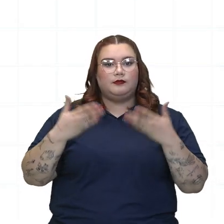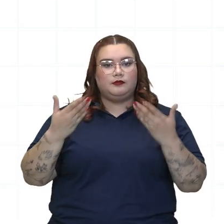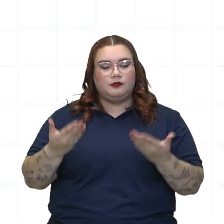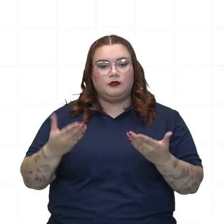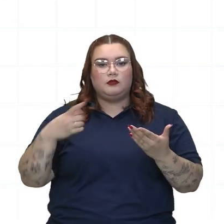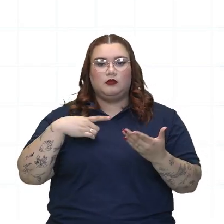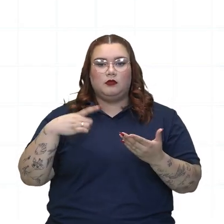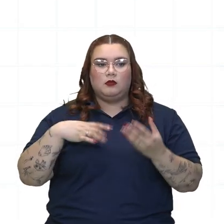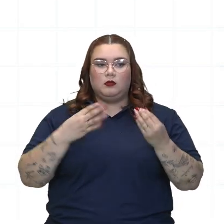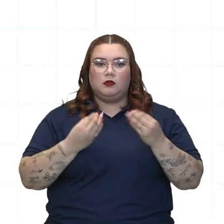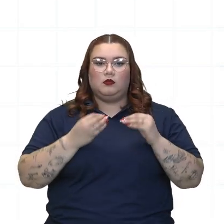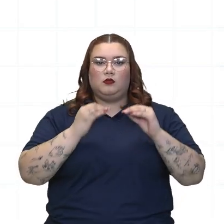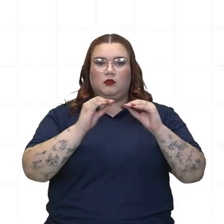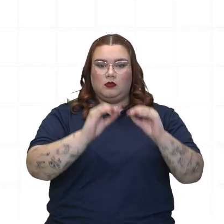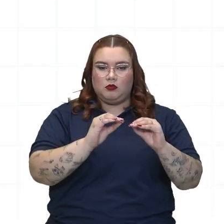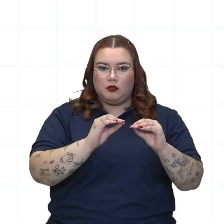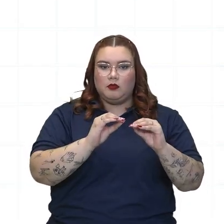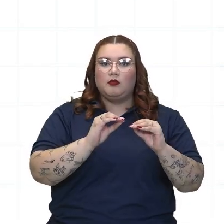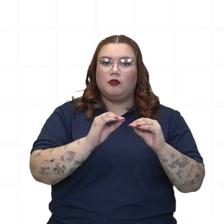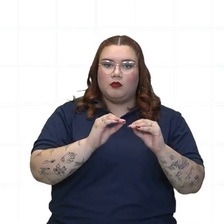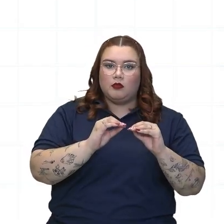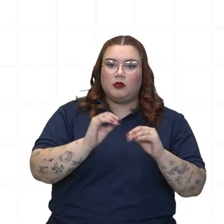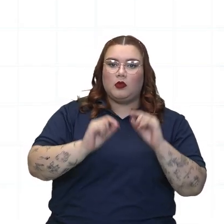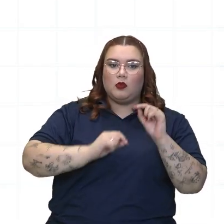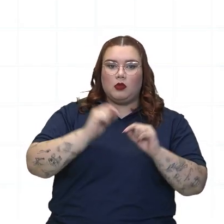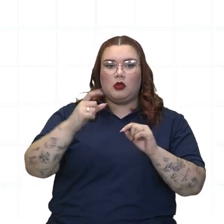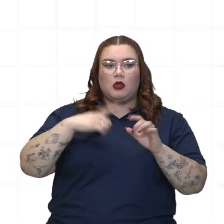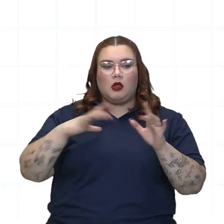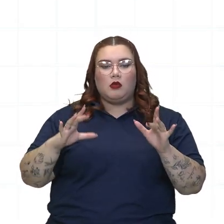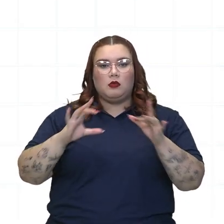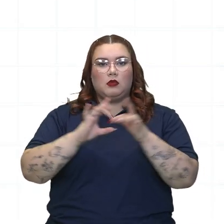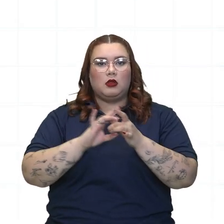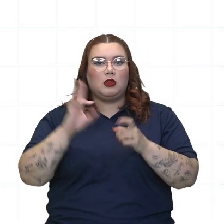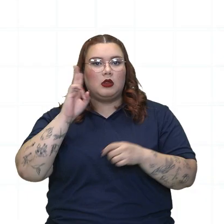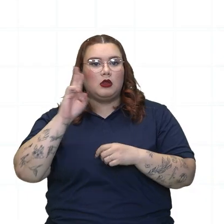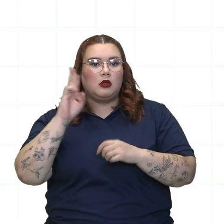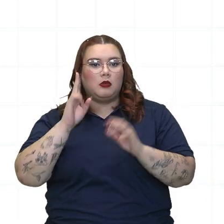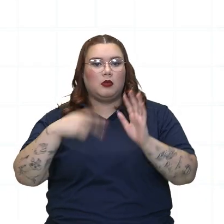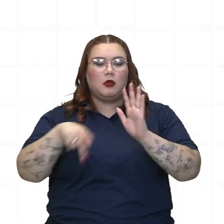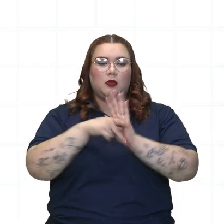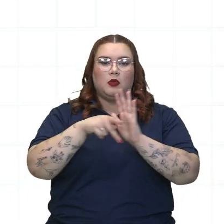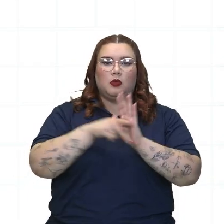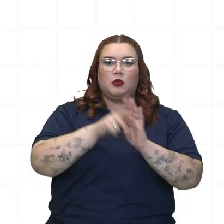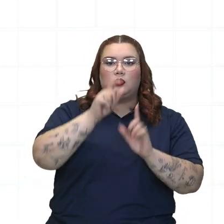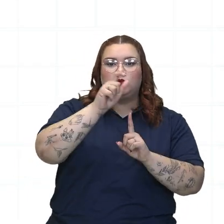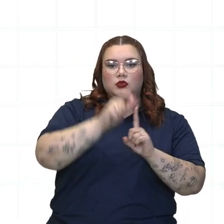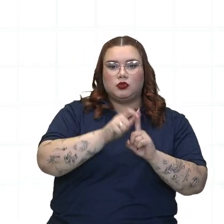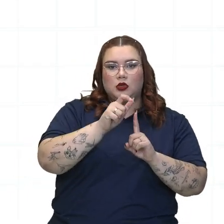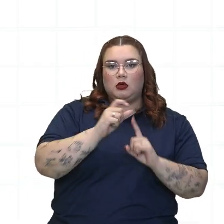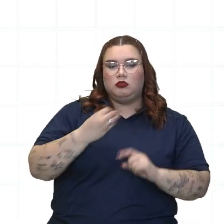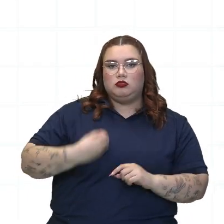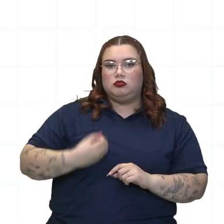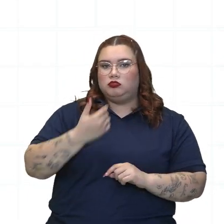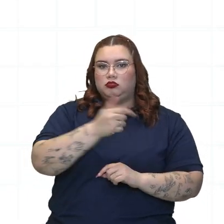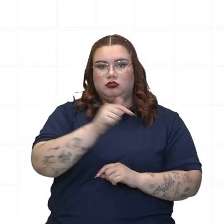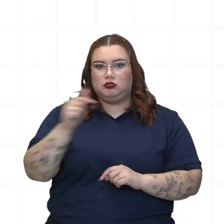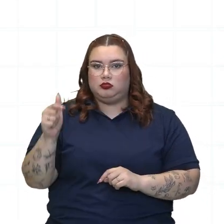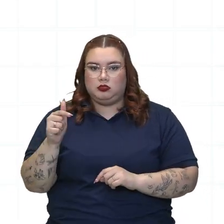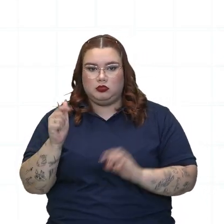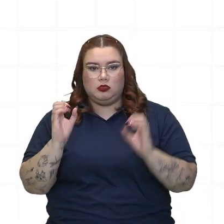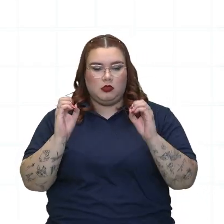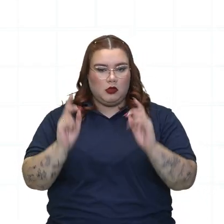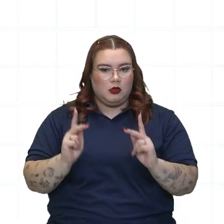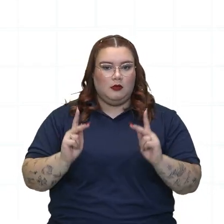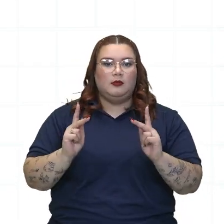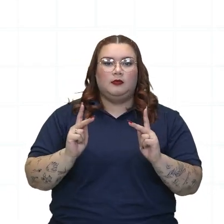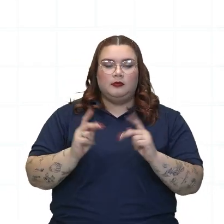já vou lá para me ligar e me lembrar da condição do sujeito inexistente ou da oração sem sujeito, tá? Então eu já